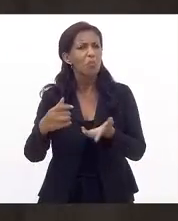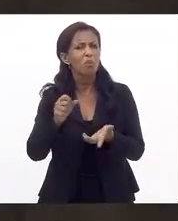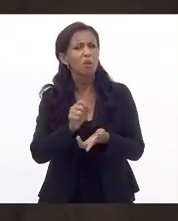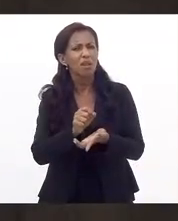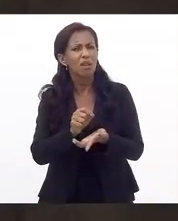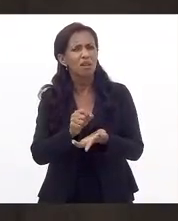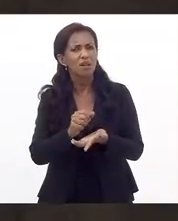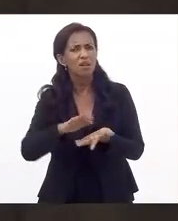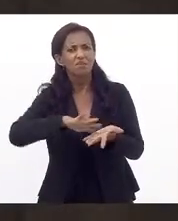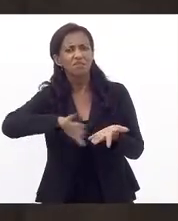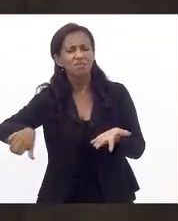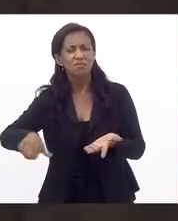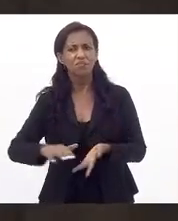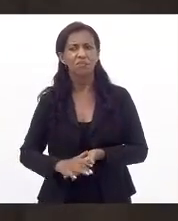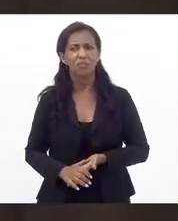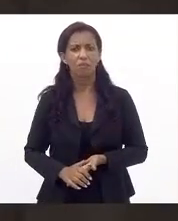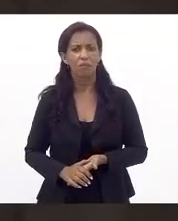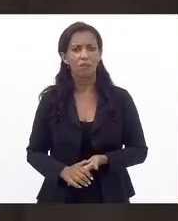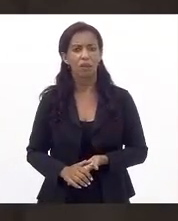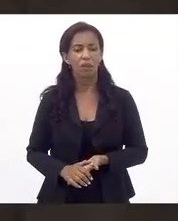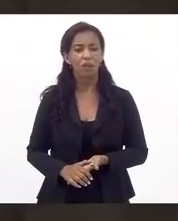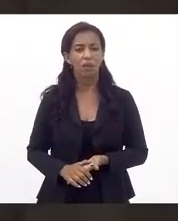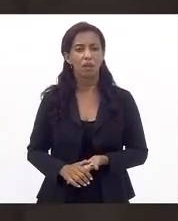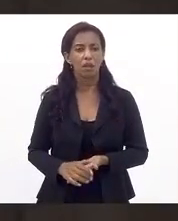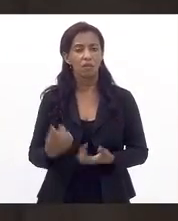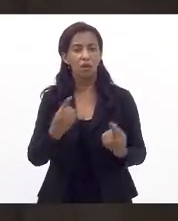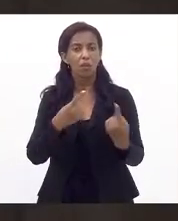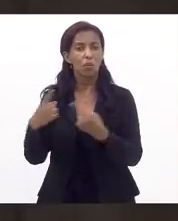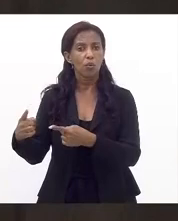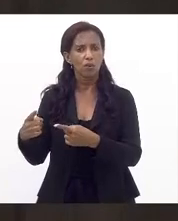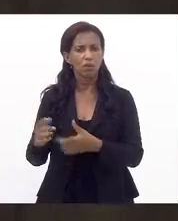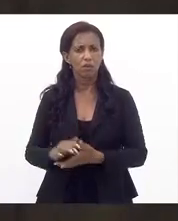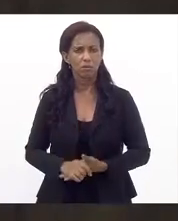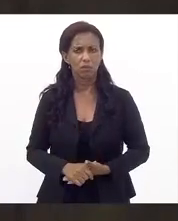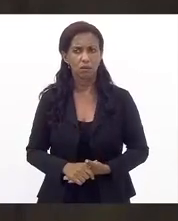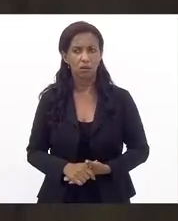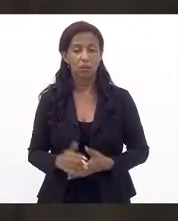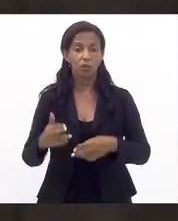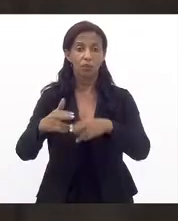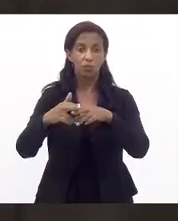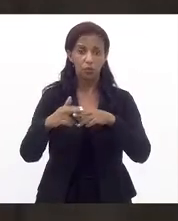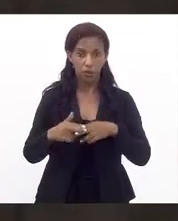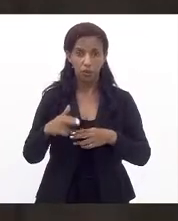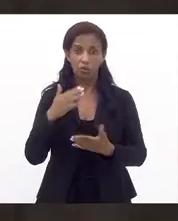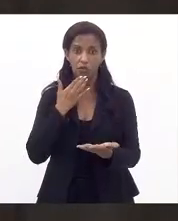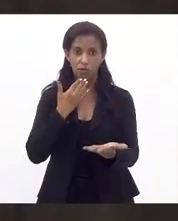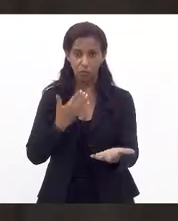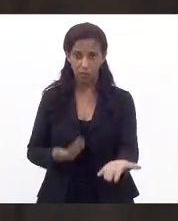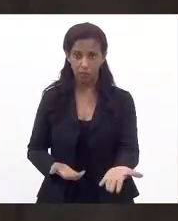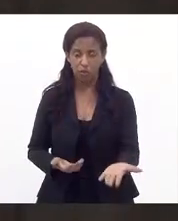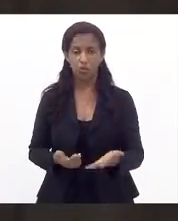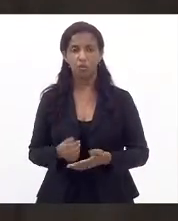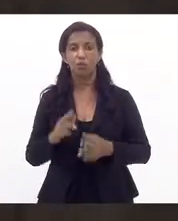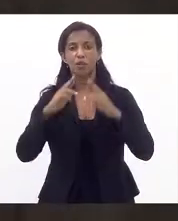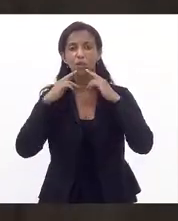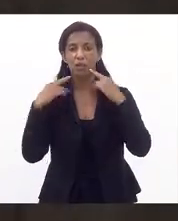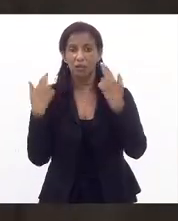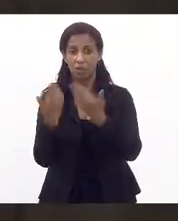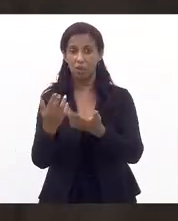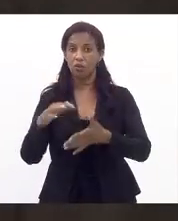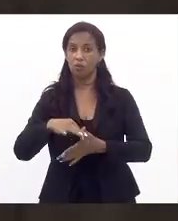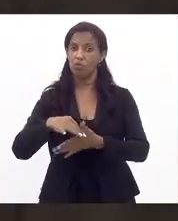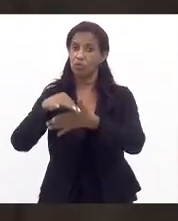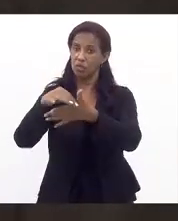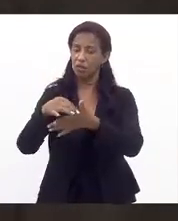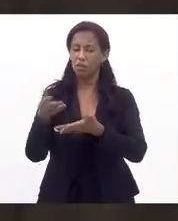essa explosão porque essa é o velho tratamento isonômico é por isso que foi sugerido e na reunião de líderes